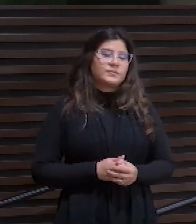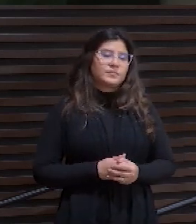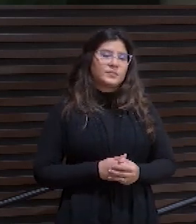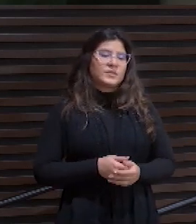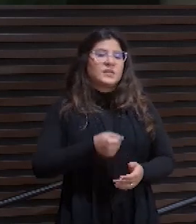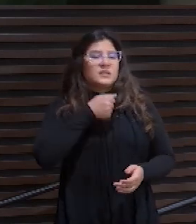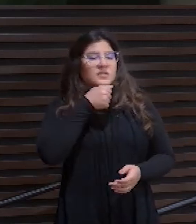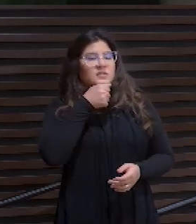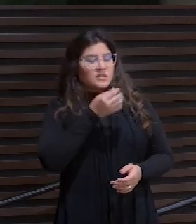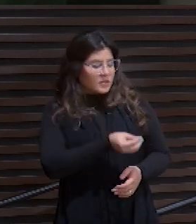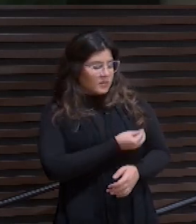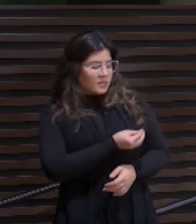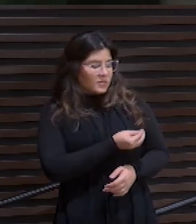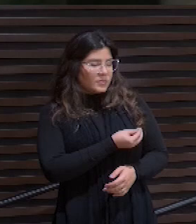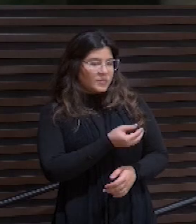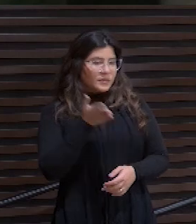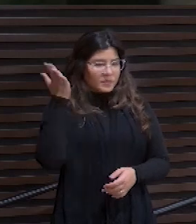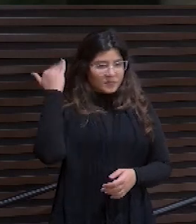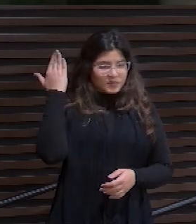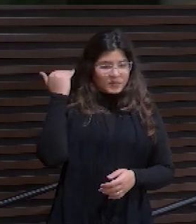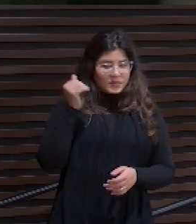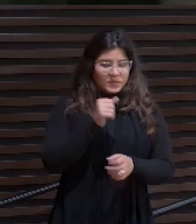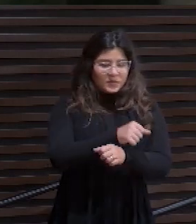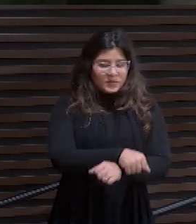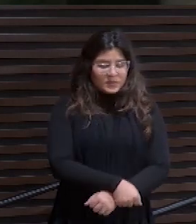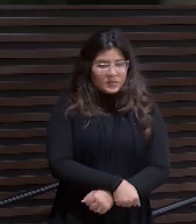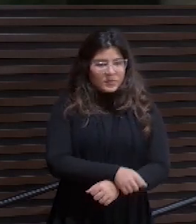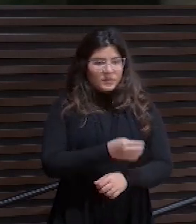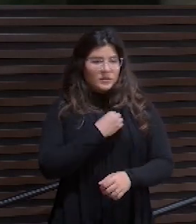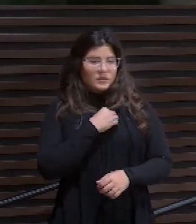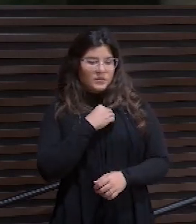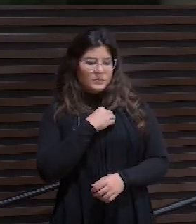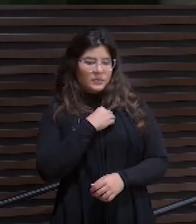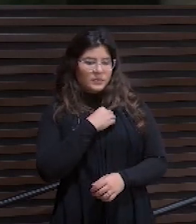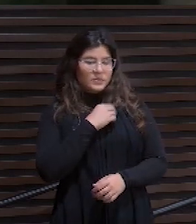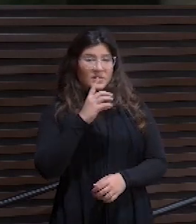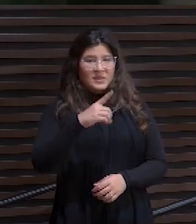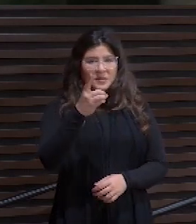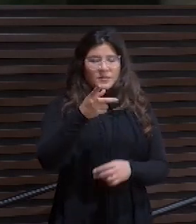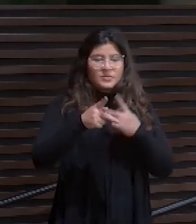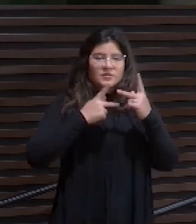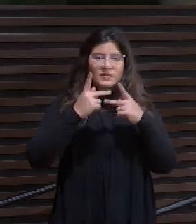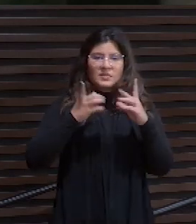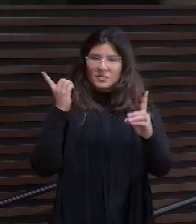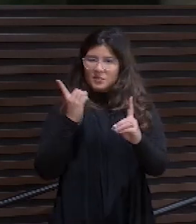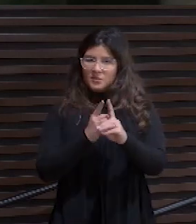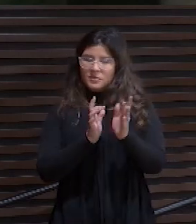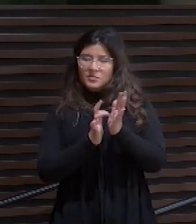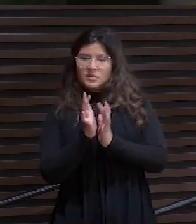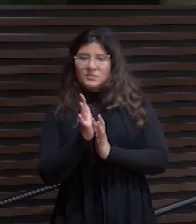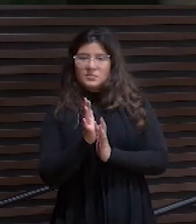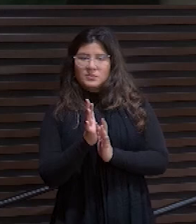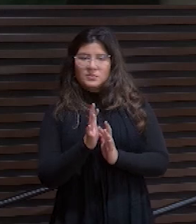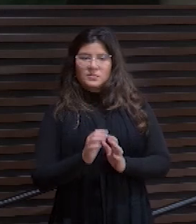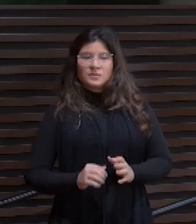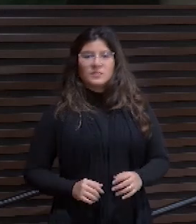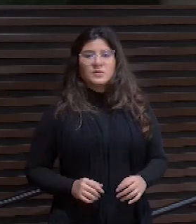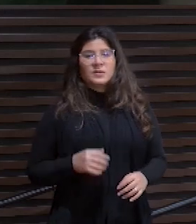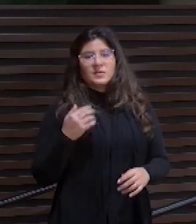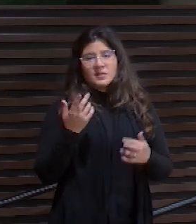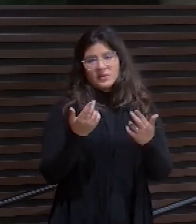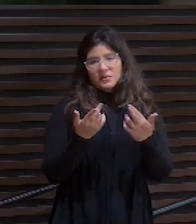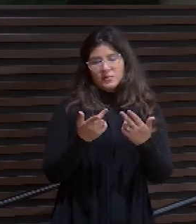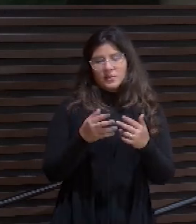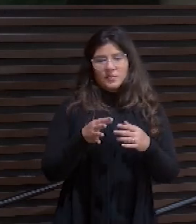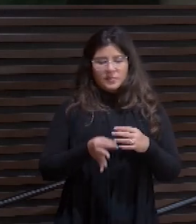antiga maneira de viver escrava do pecado, após dizer que teve um encontro com Jesus, é como fazer um